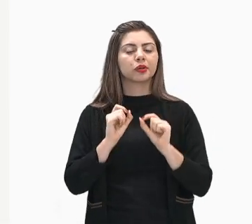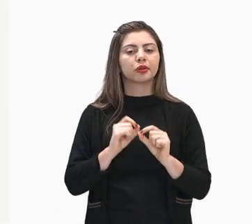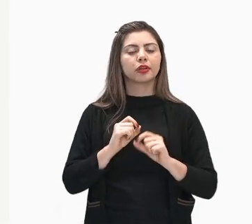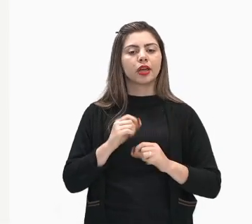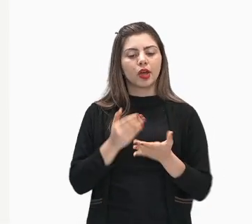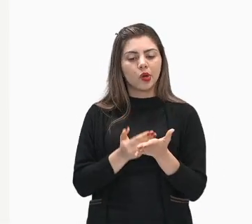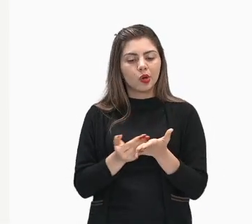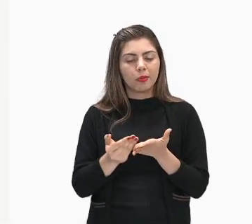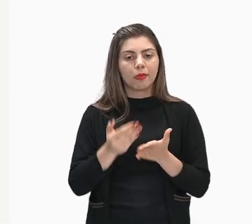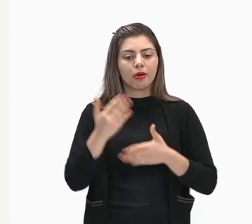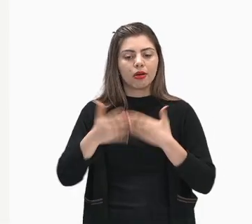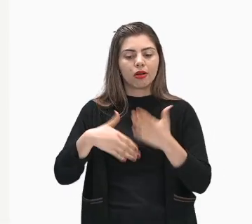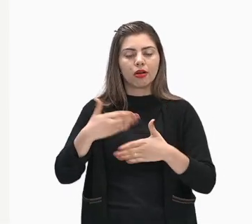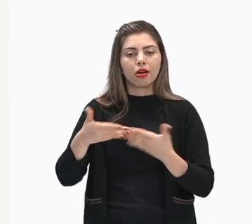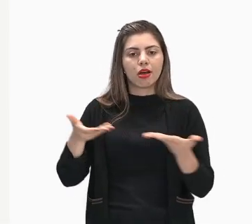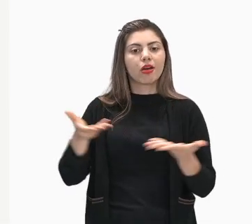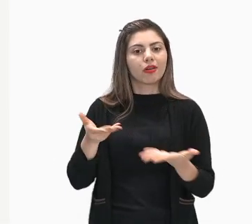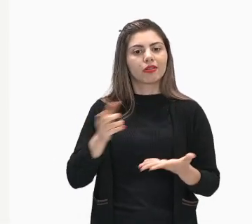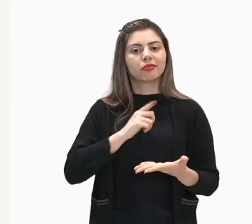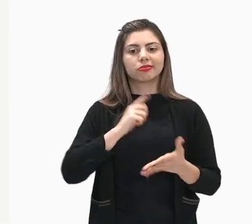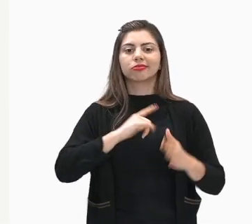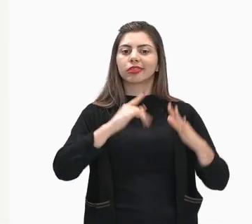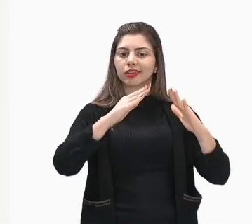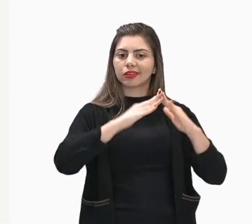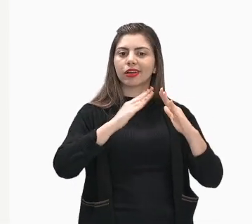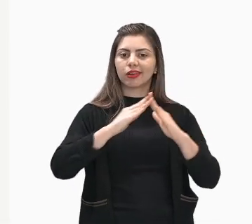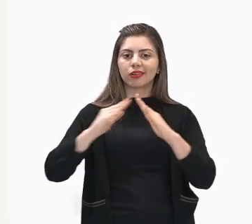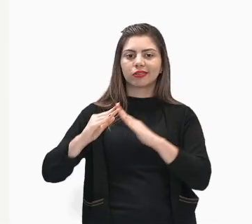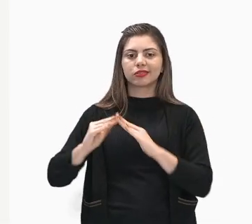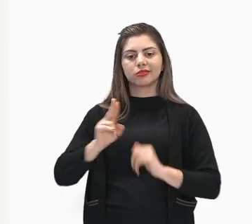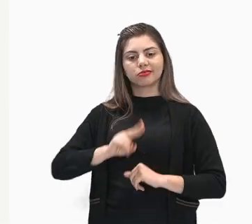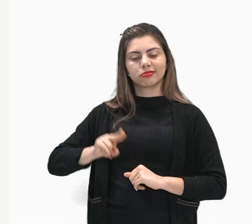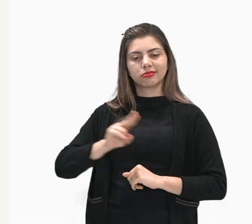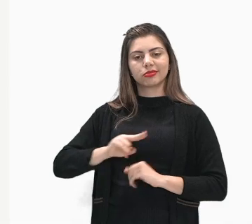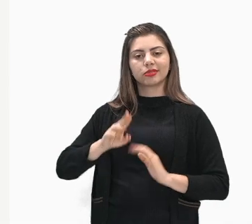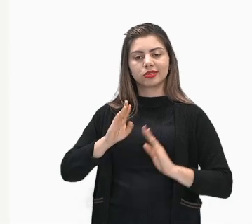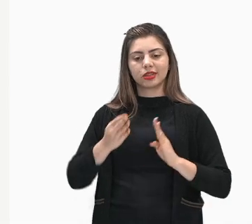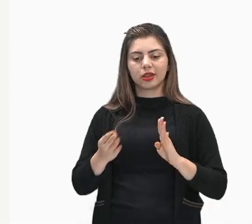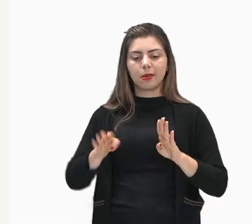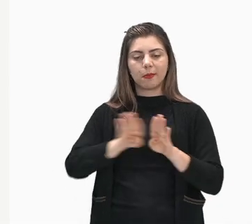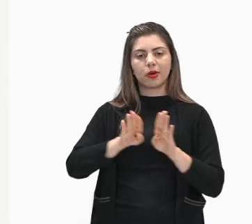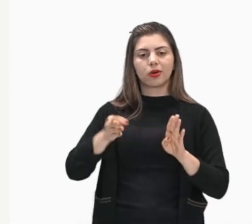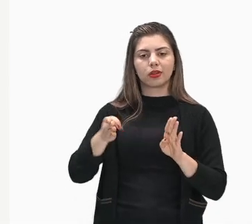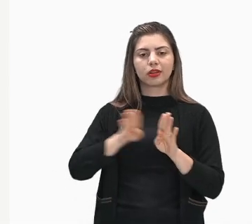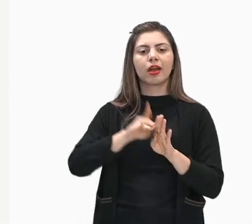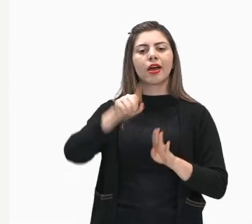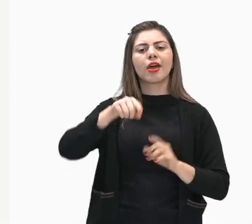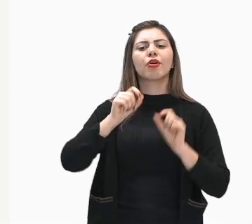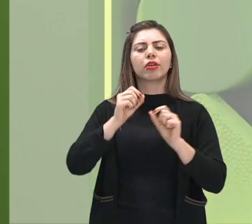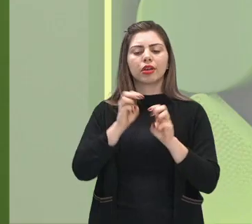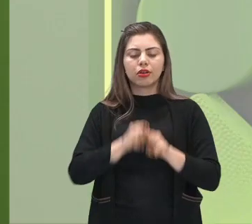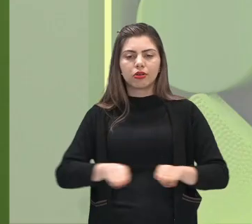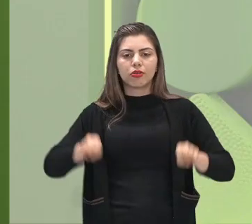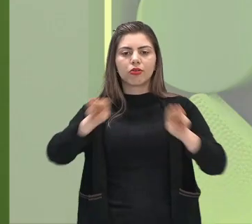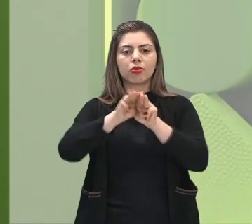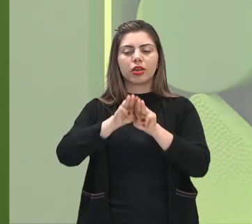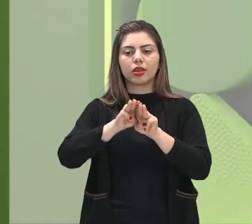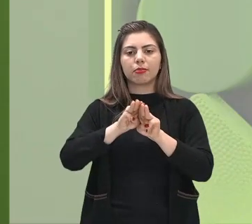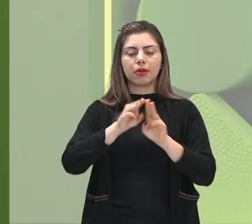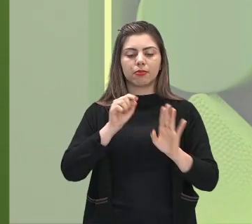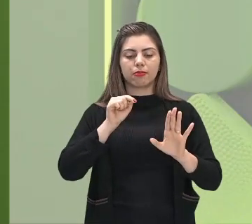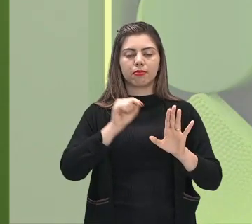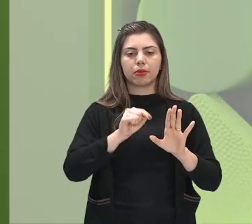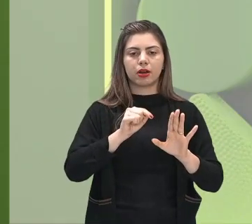comerciais, mas agora a gente tem também nas residências. Ou seja, é um ímã, é um eletroímã que quando ligado fecha a sua porta.